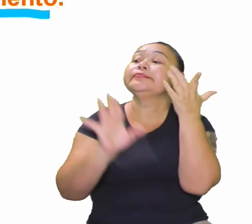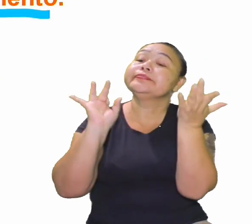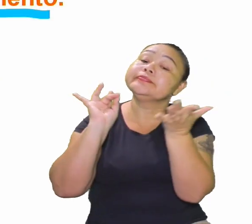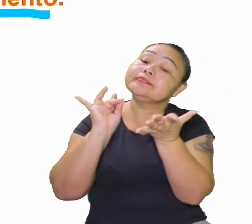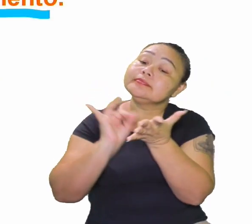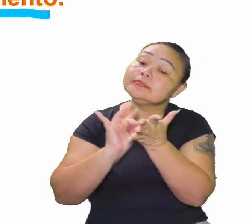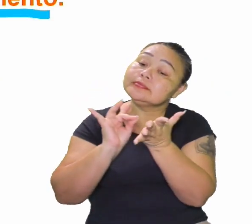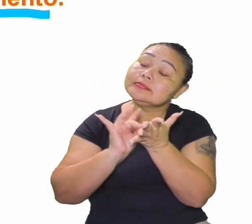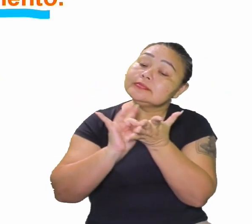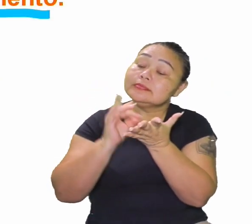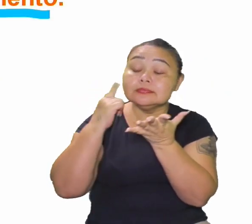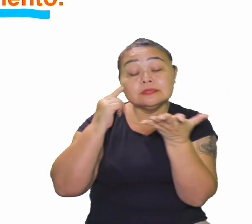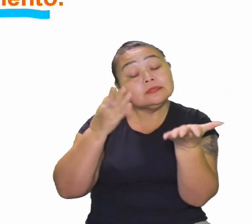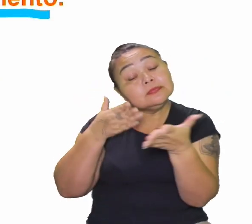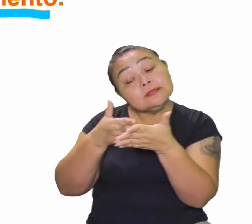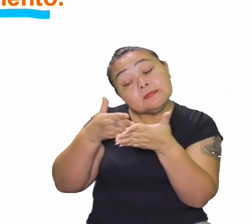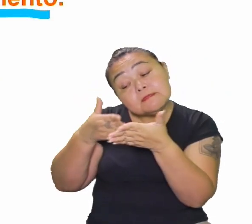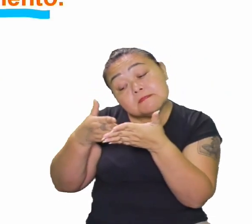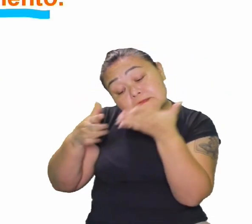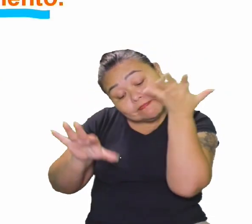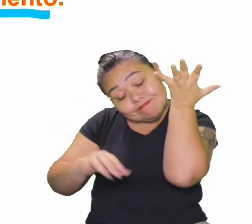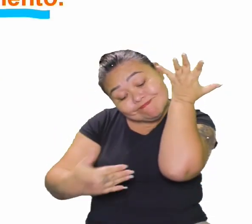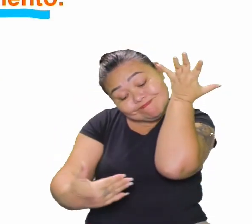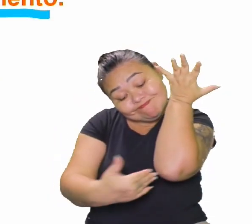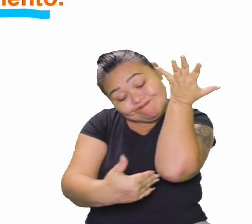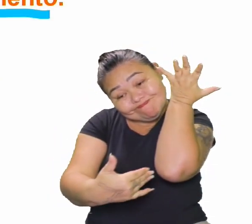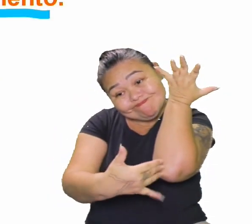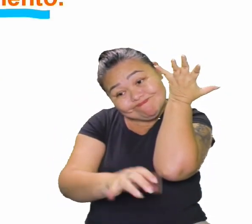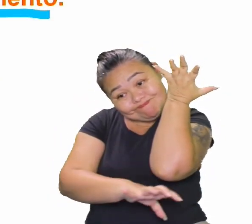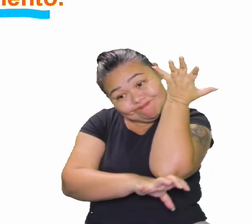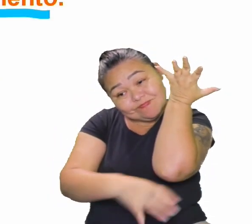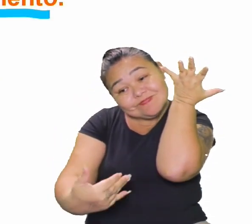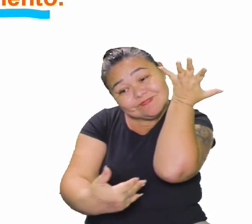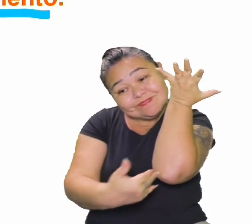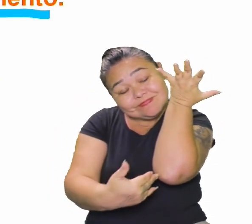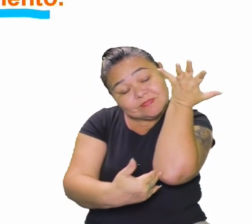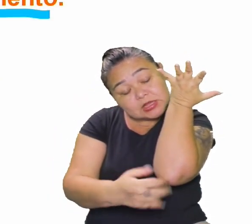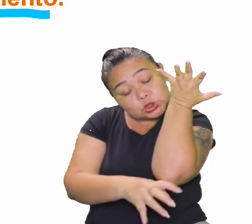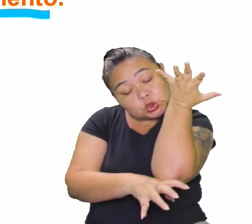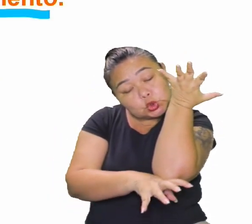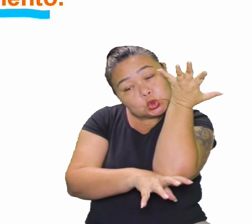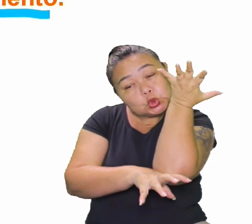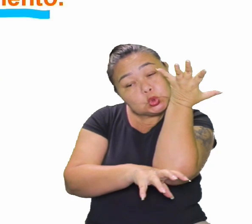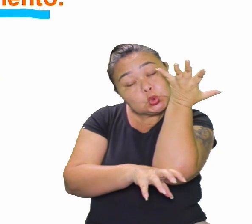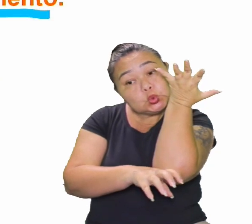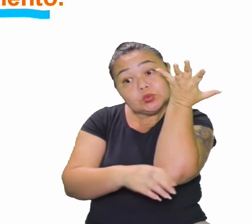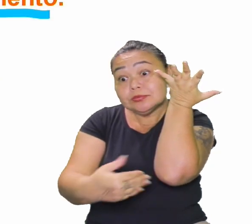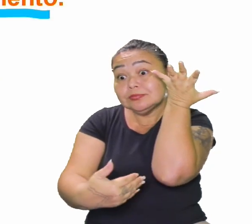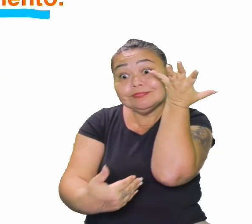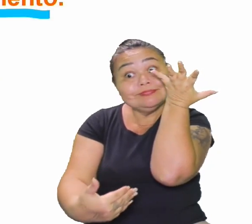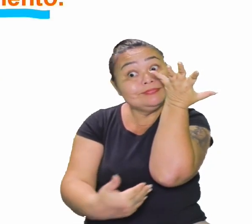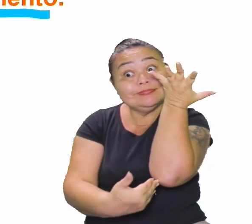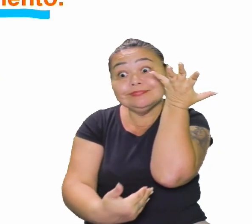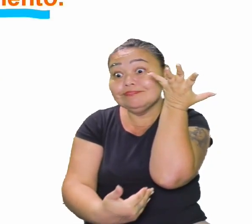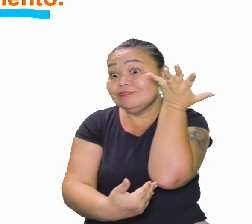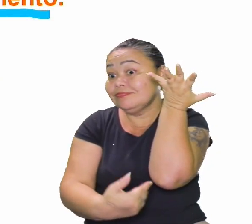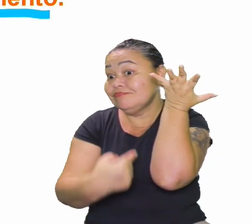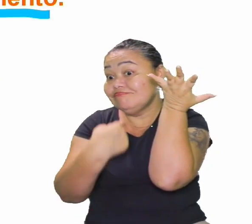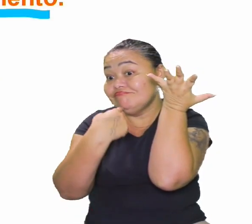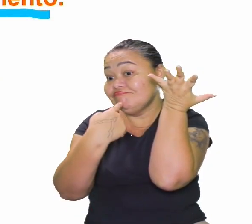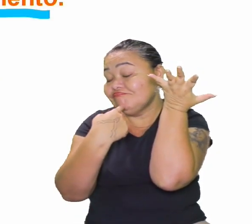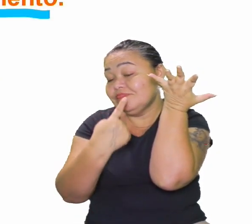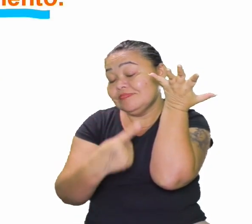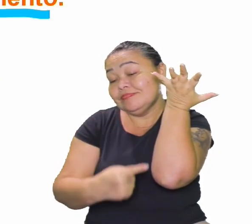vai impedindo, né, que esse vegetal ele consiga obter todo o seu processo para realizar